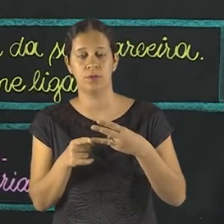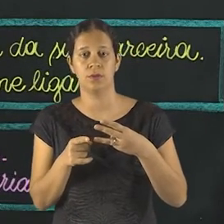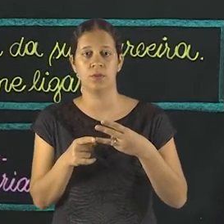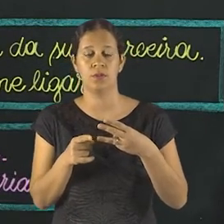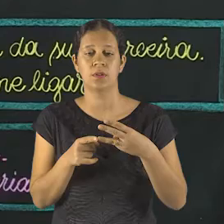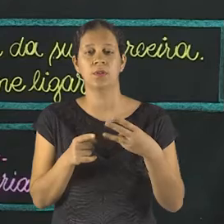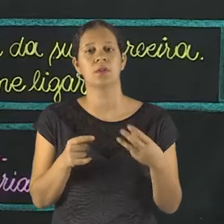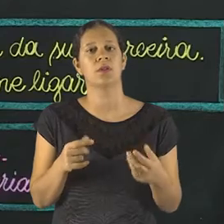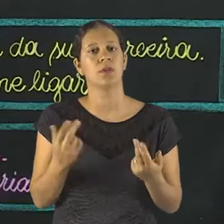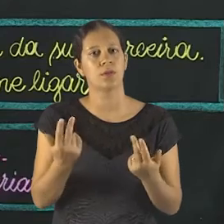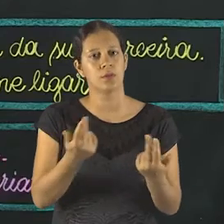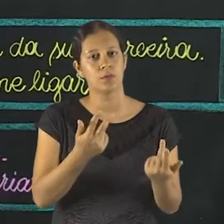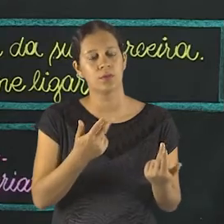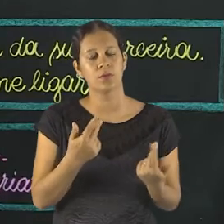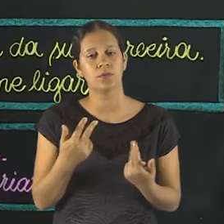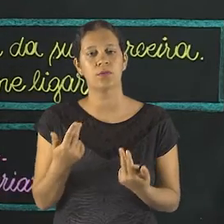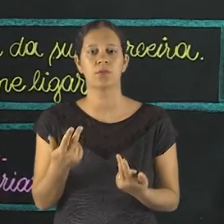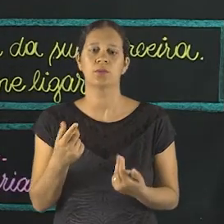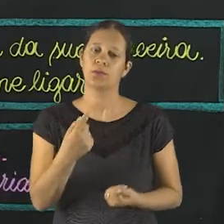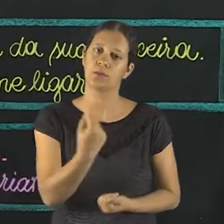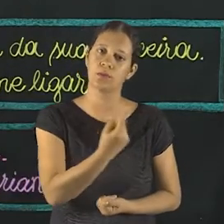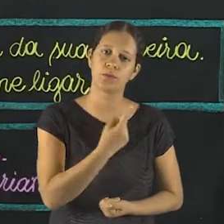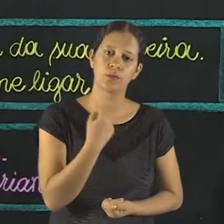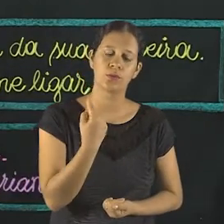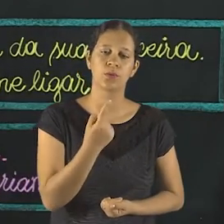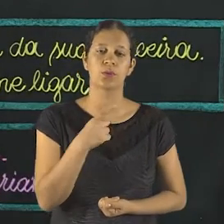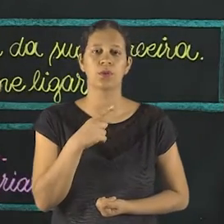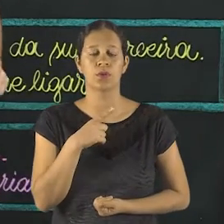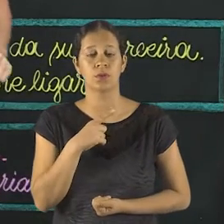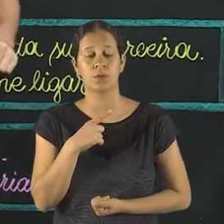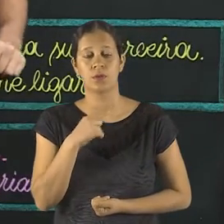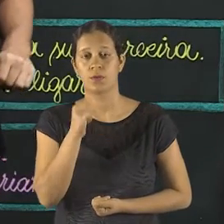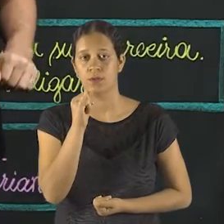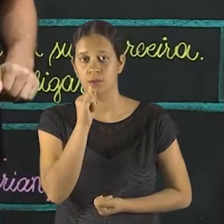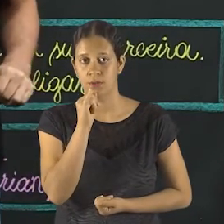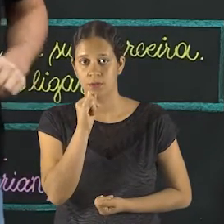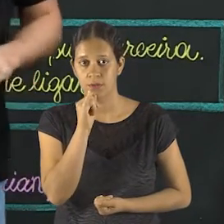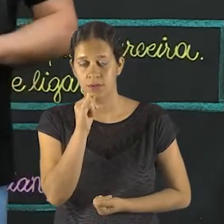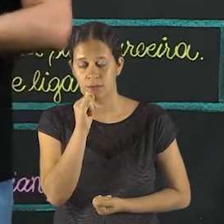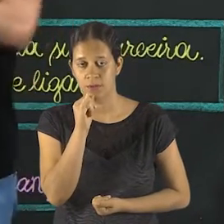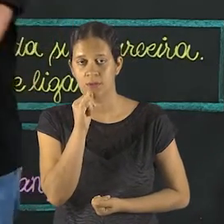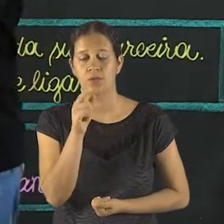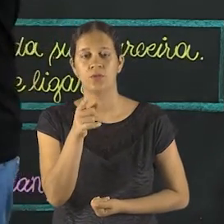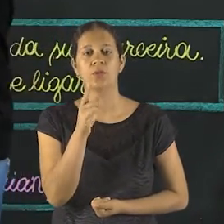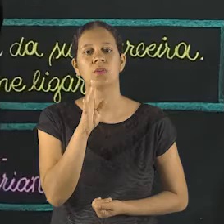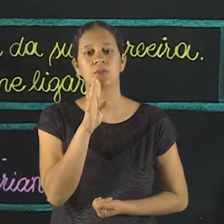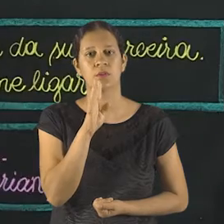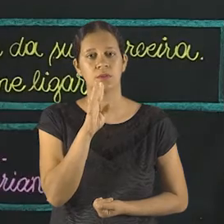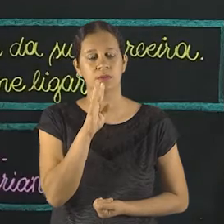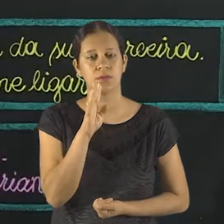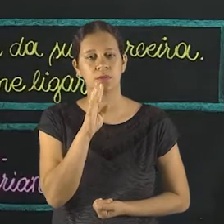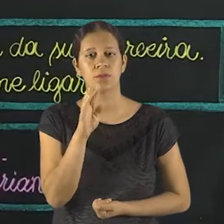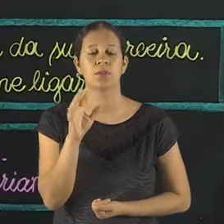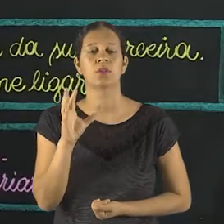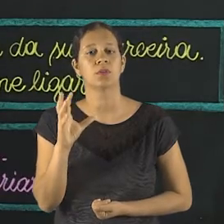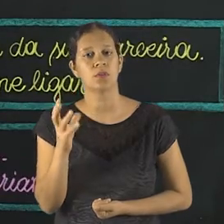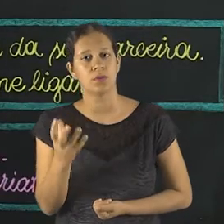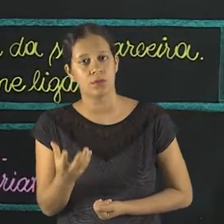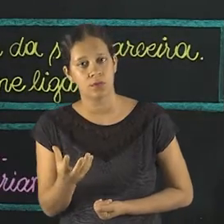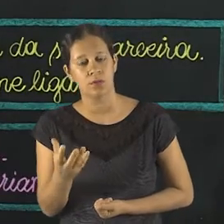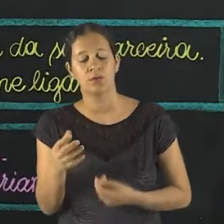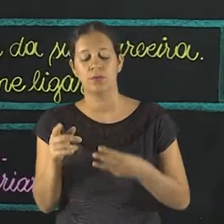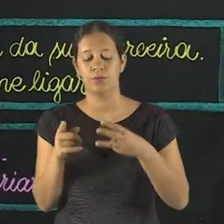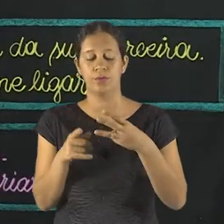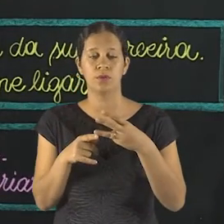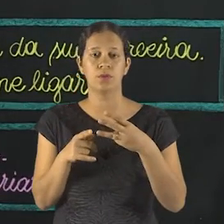uma circunstância semelhante à que nós temos no exemplo com o gerúndio. Sabe por quê? Porque dessa forma você reconhece que pode acontecer a utilização do